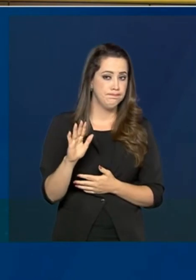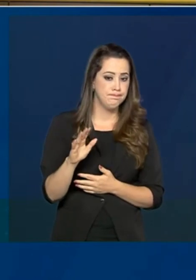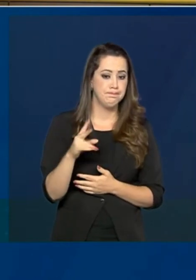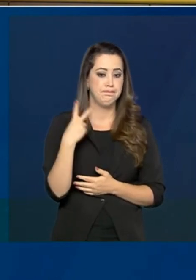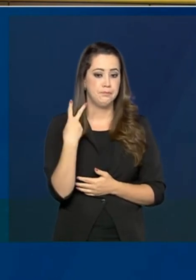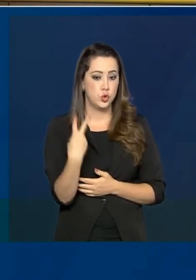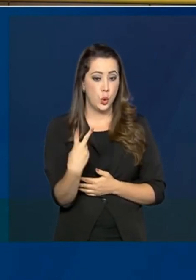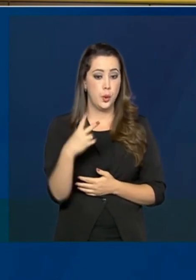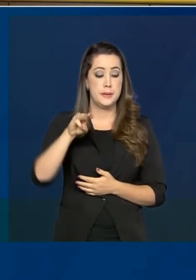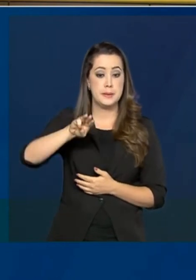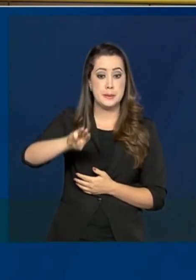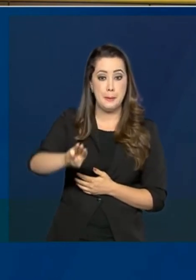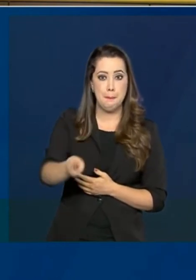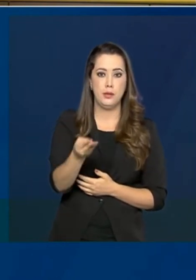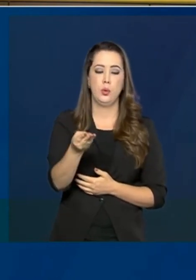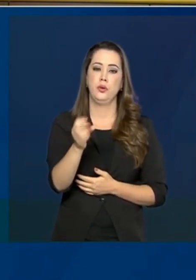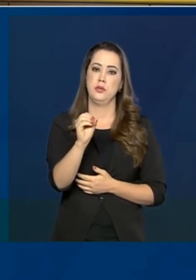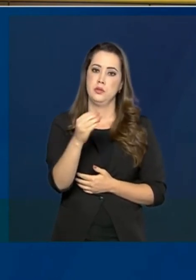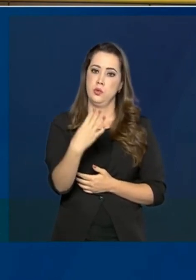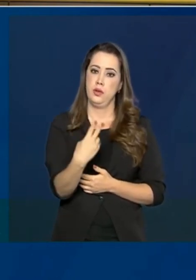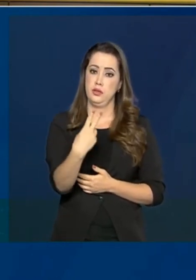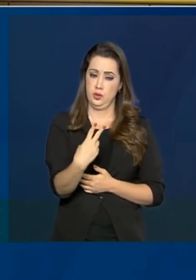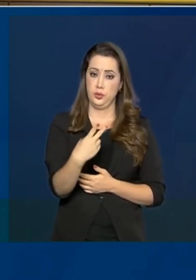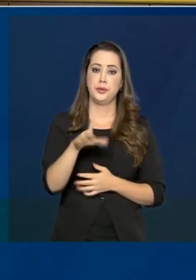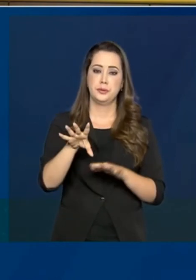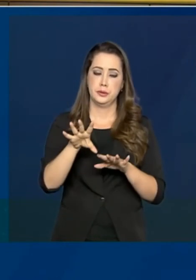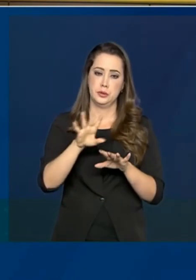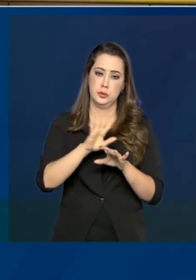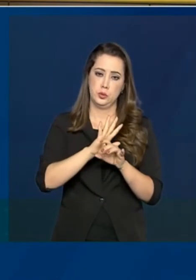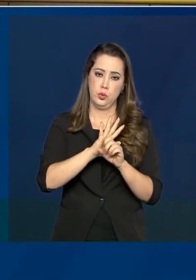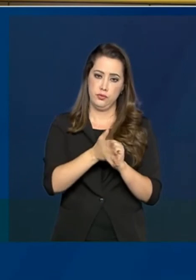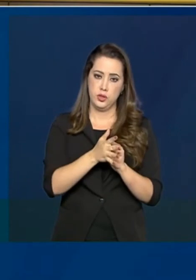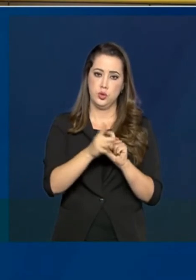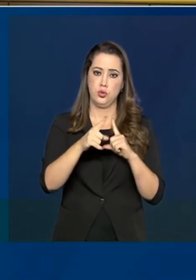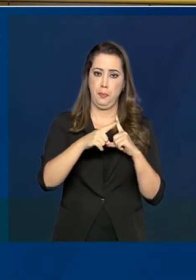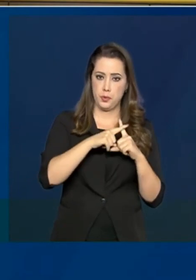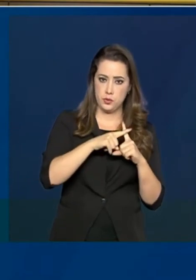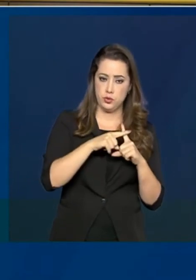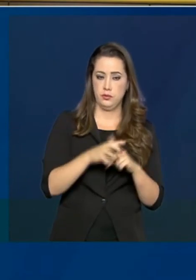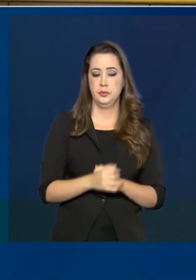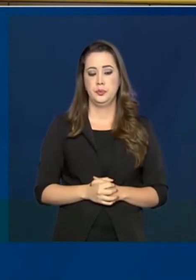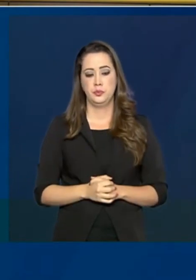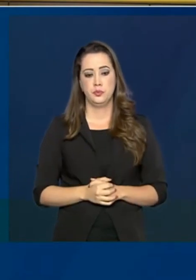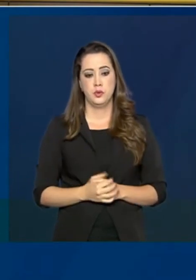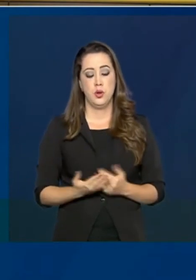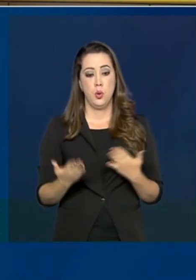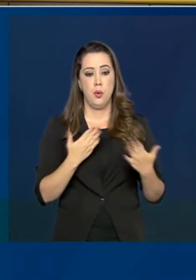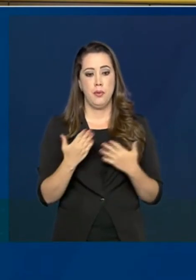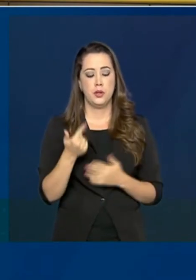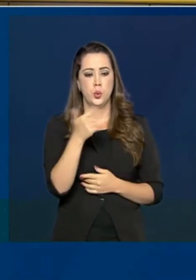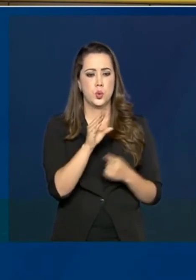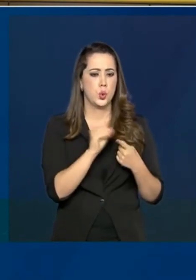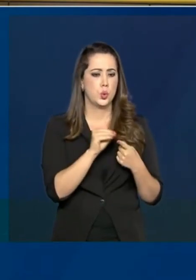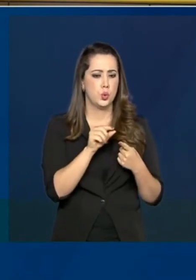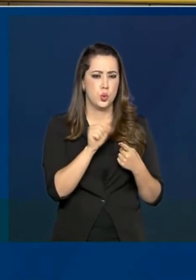2.042.177 foram positivos. Próximo. Em relação aos testes sorológicos, o